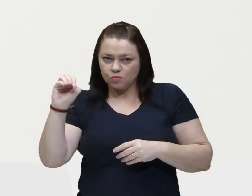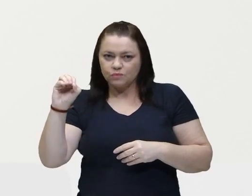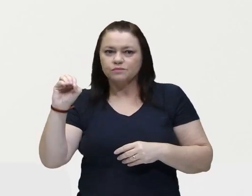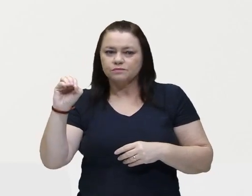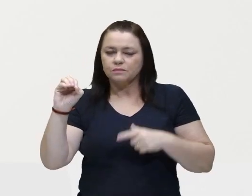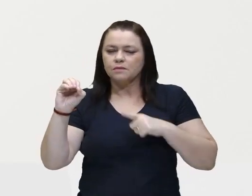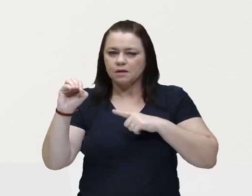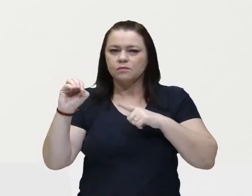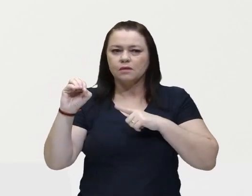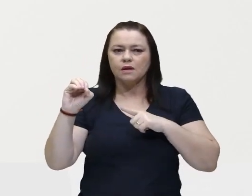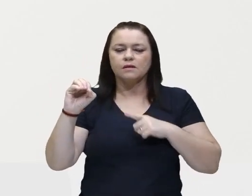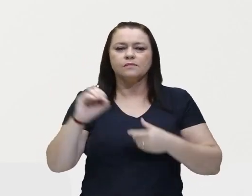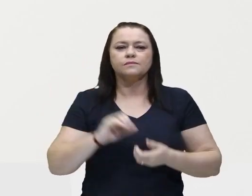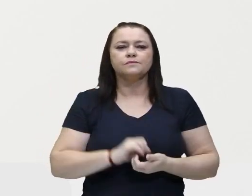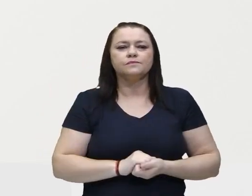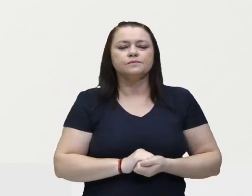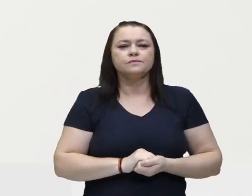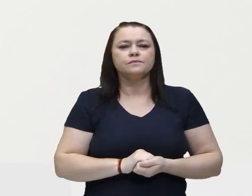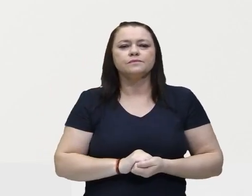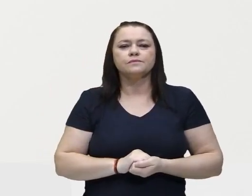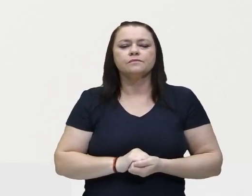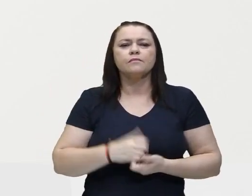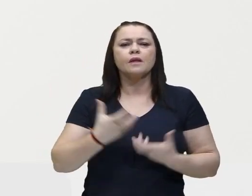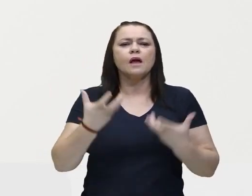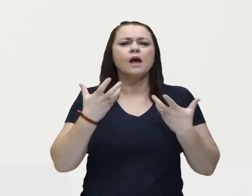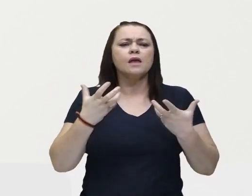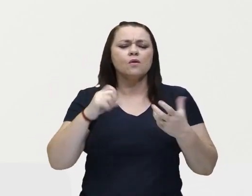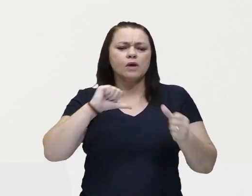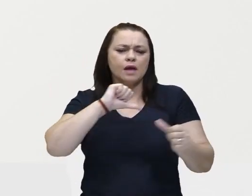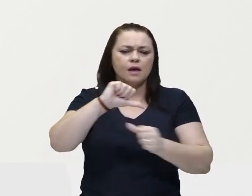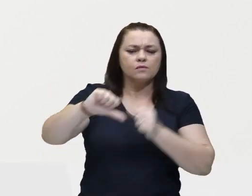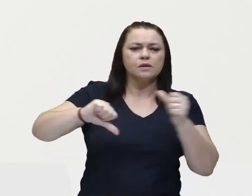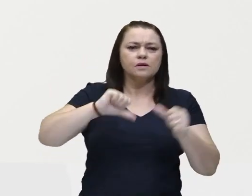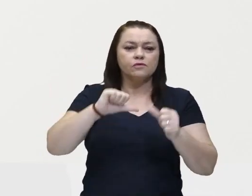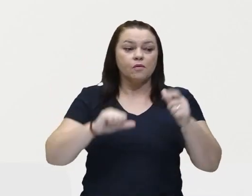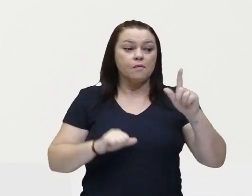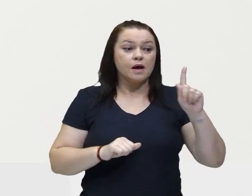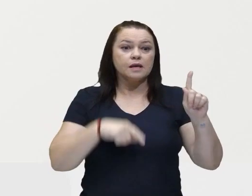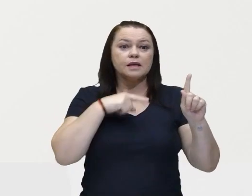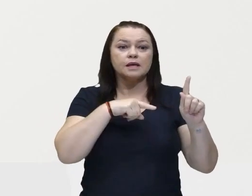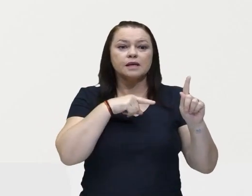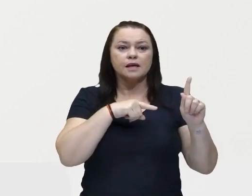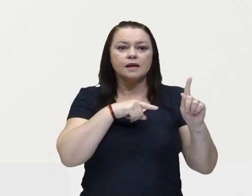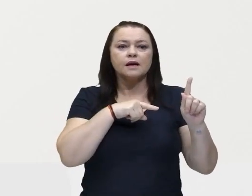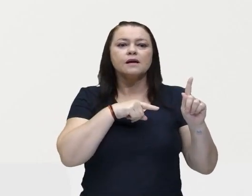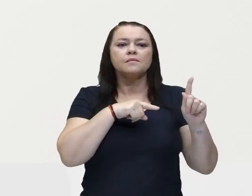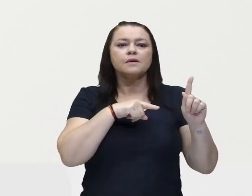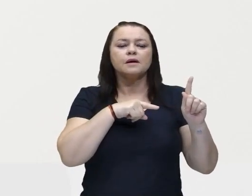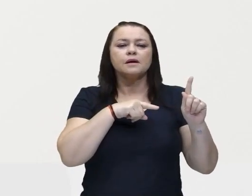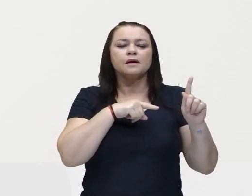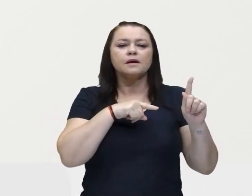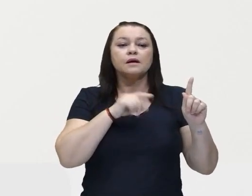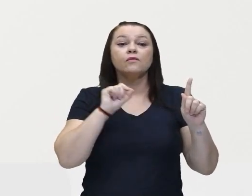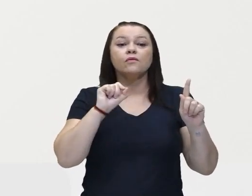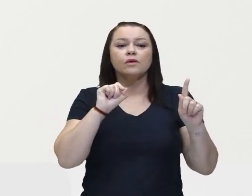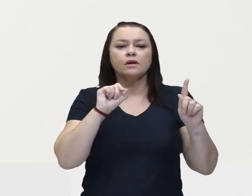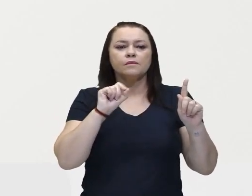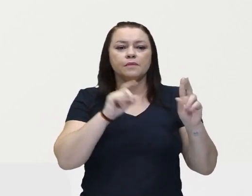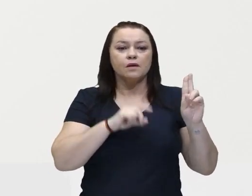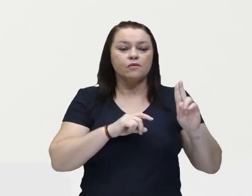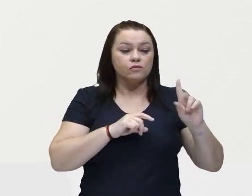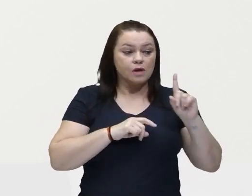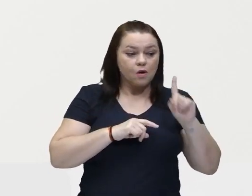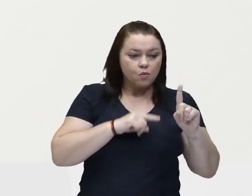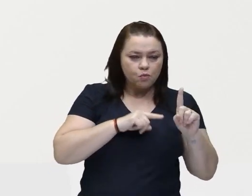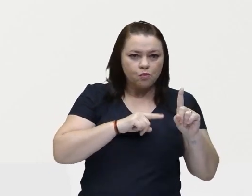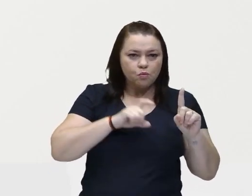Eu tenho 1 quilo. Se eu quero transformar ele em gramas, nós temos que fazer o quê? Pegar esse 1 e multiplicar por